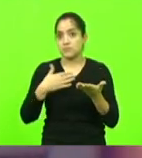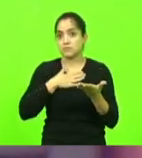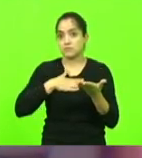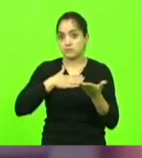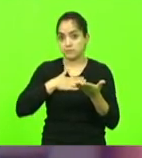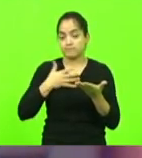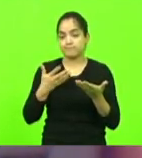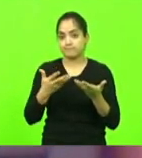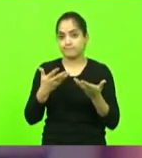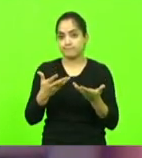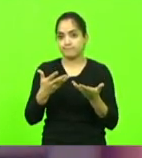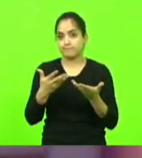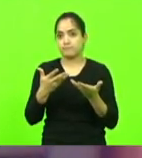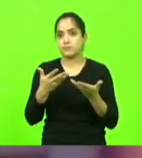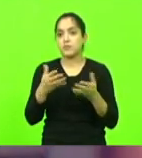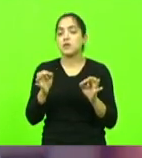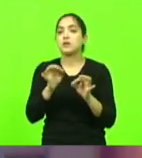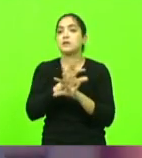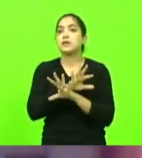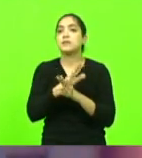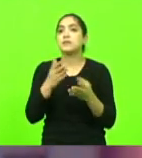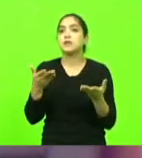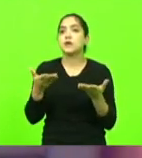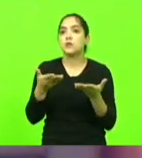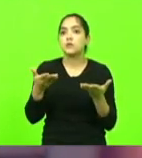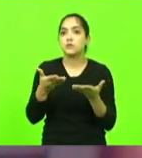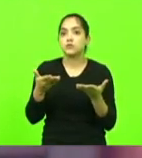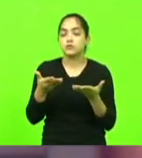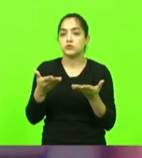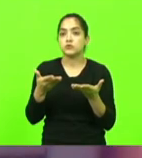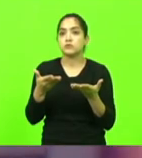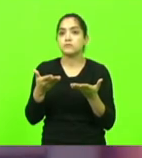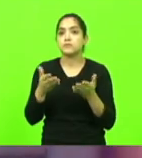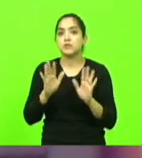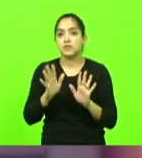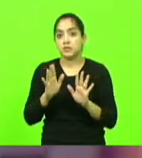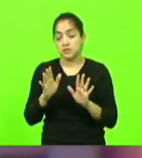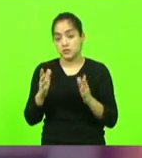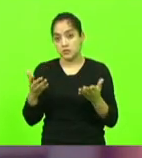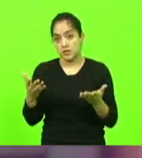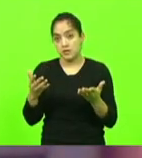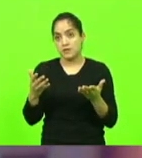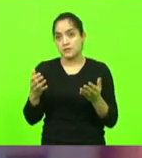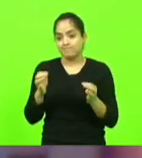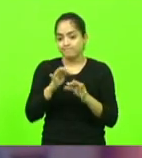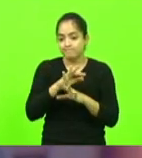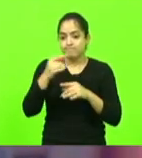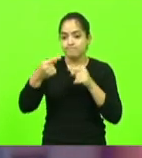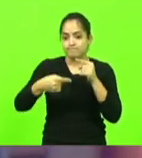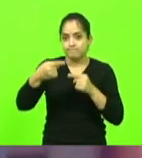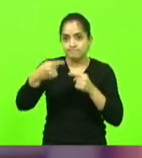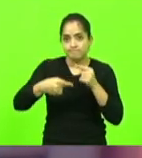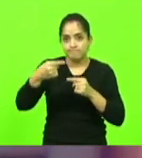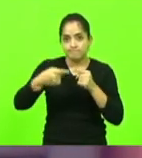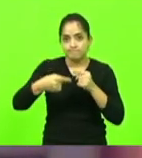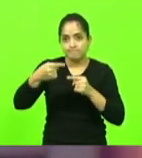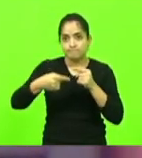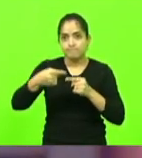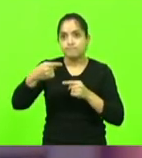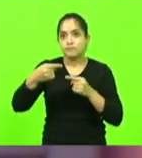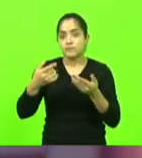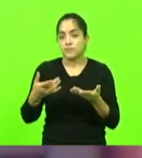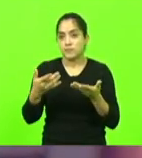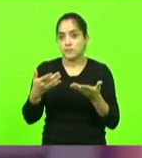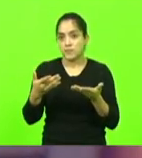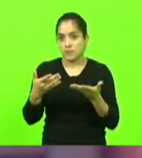quero terminar a minha fala aqui, né? E já encerrando toda essa discussão, vou colocar